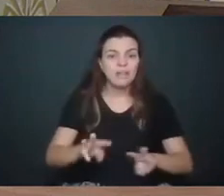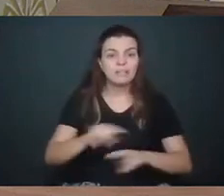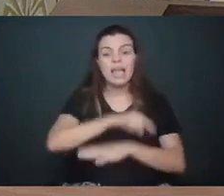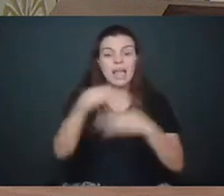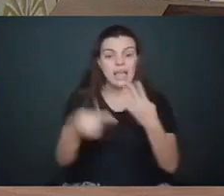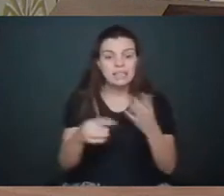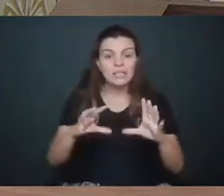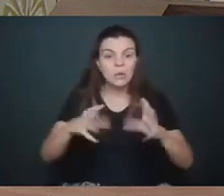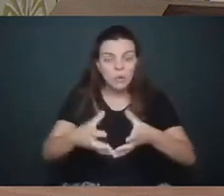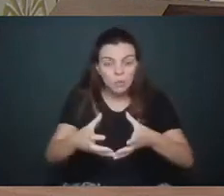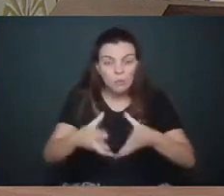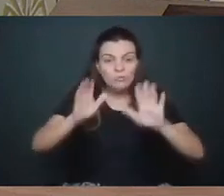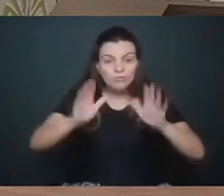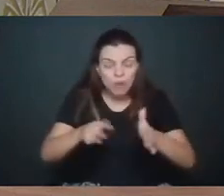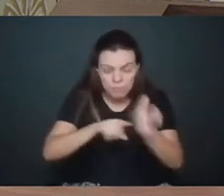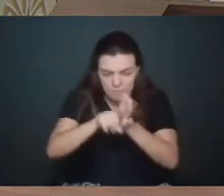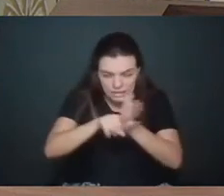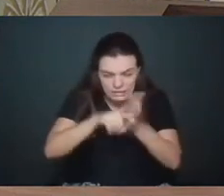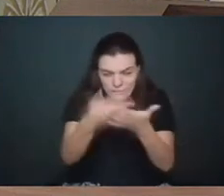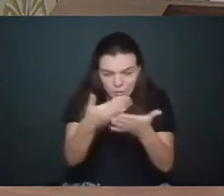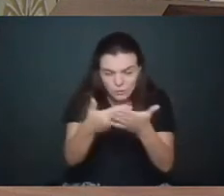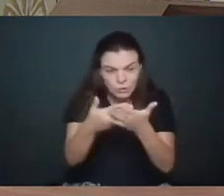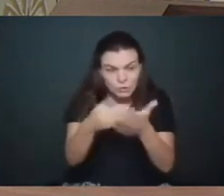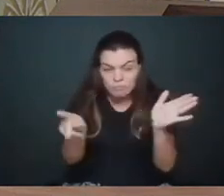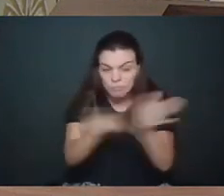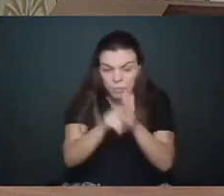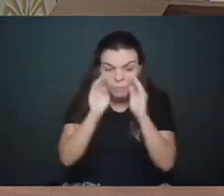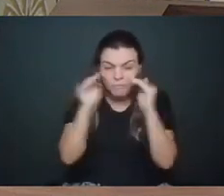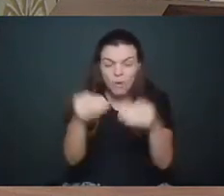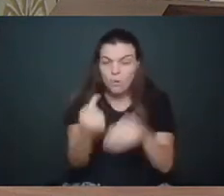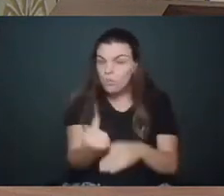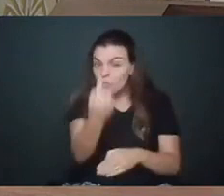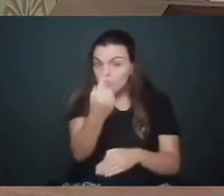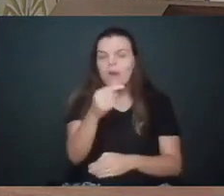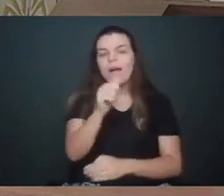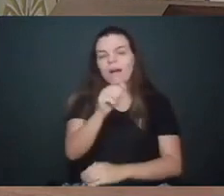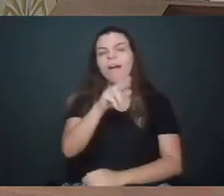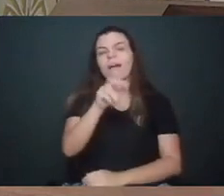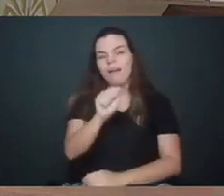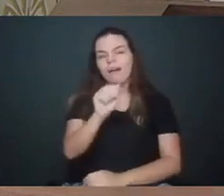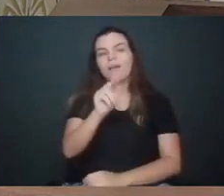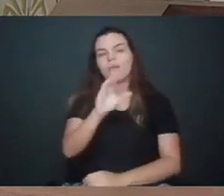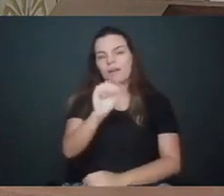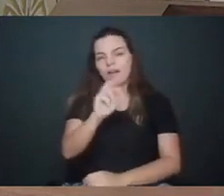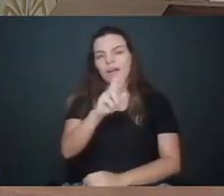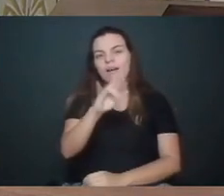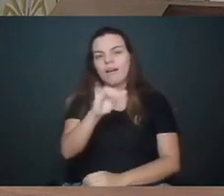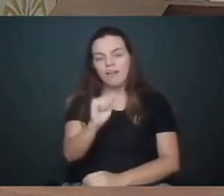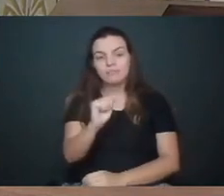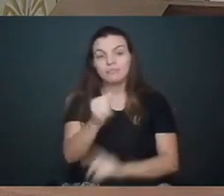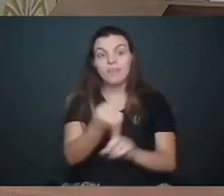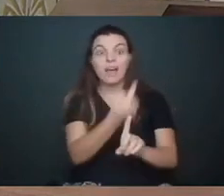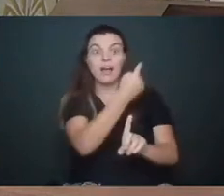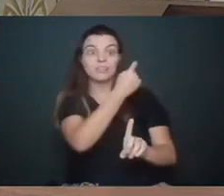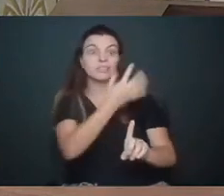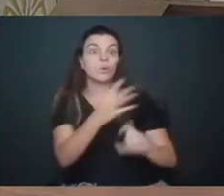essas teses todas, vocês imaginam, né, o quanto de conhecimento que não existia foi agregado. É por